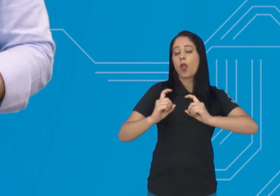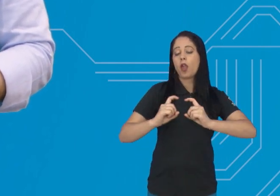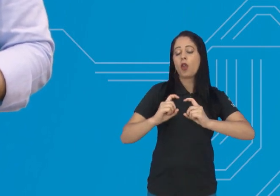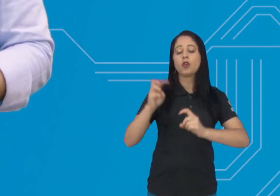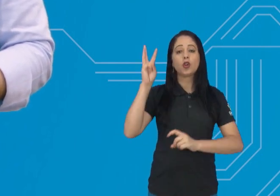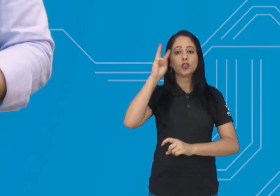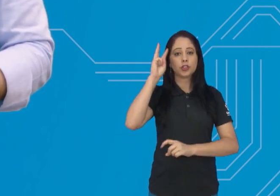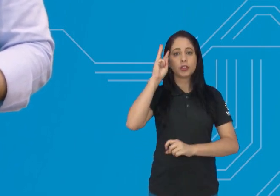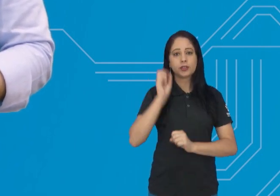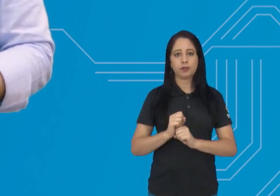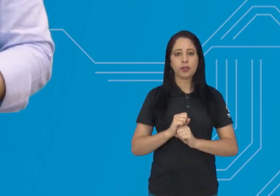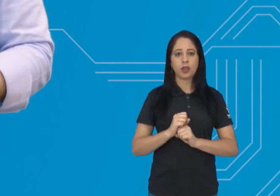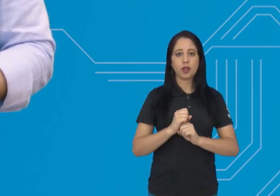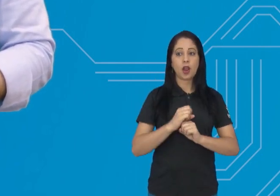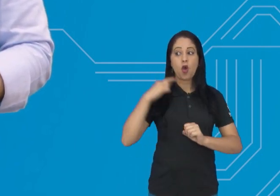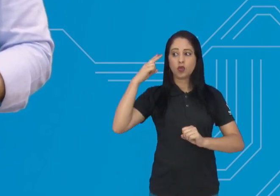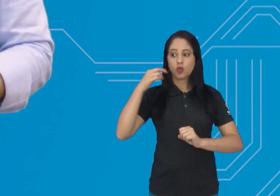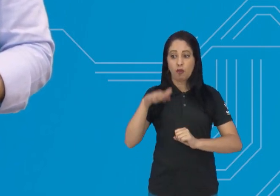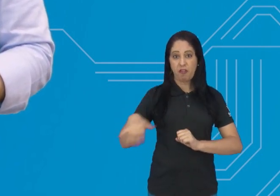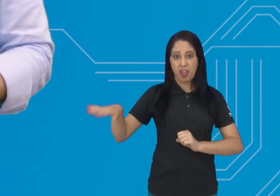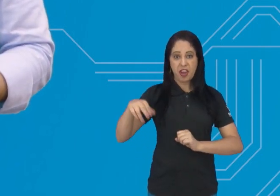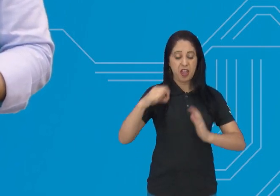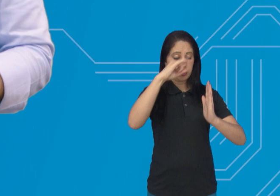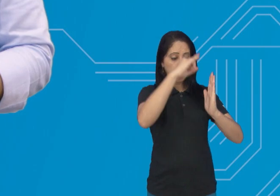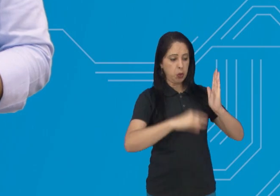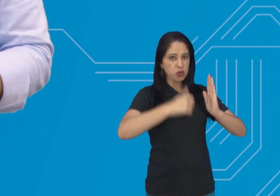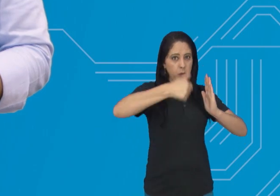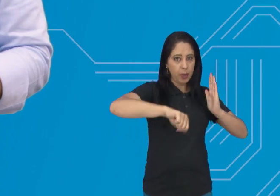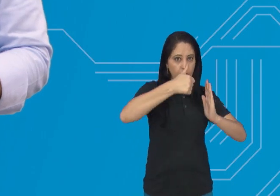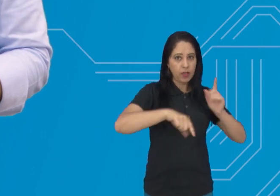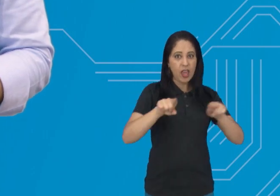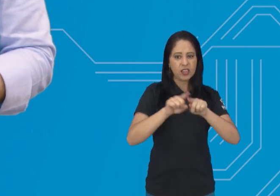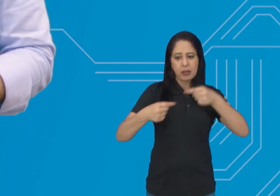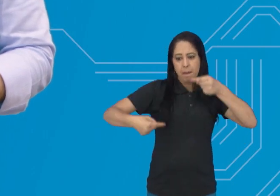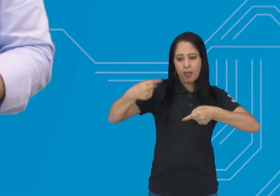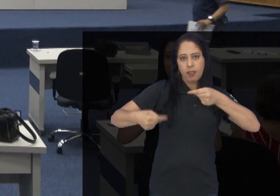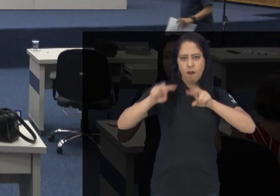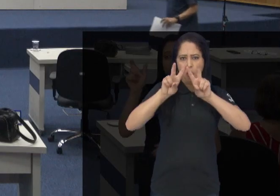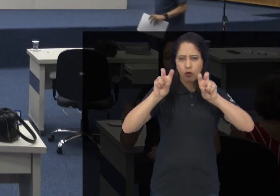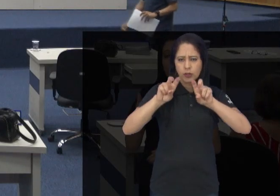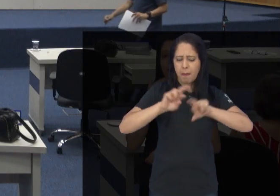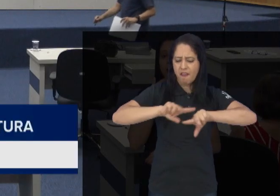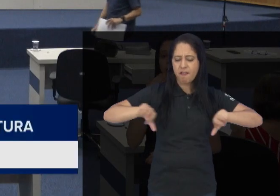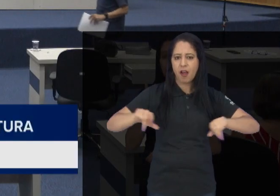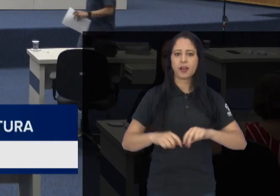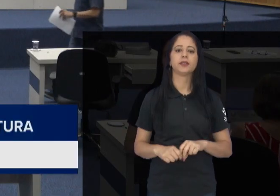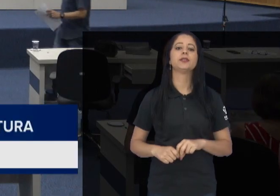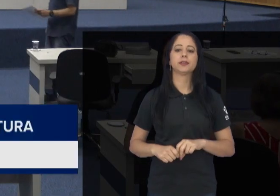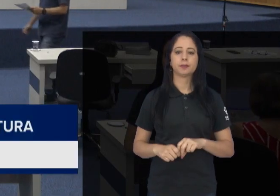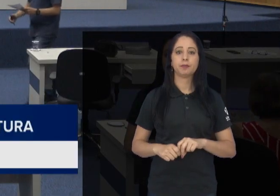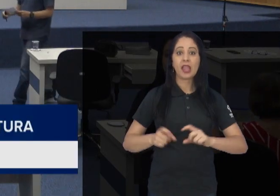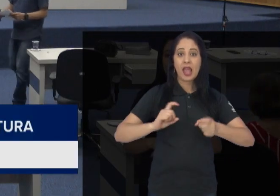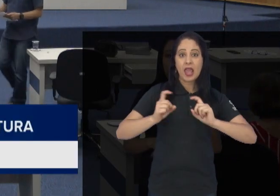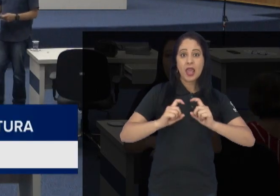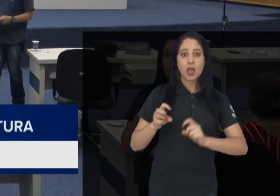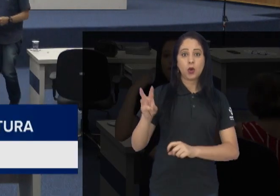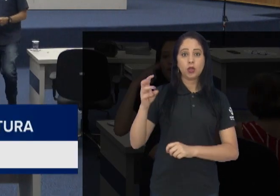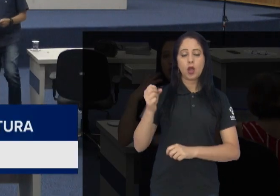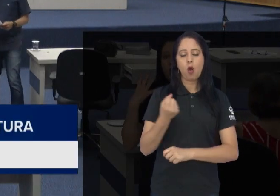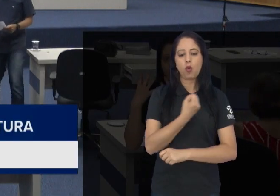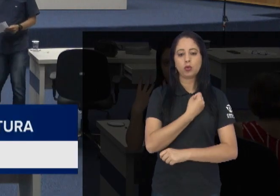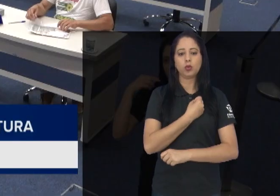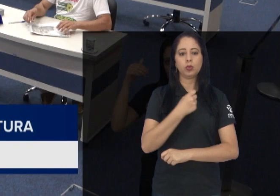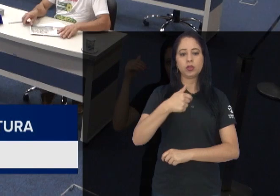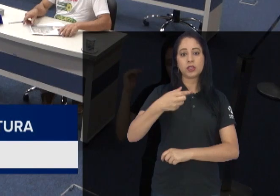que contou com a apreciação de documentos e o debate de assuntos de interesse público em plenário. Durante a 73ª